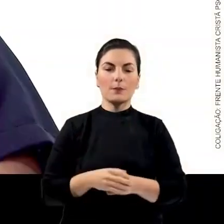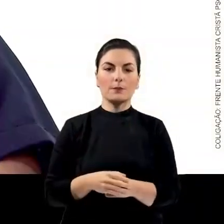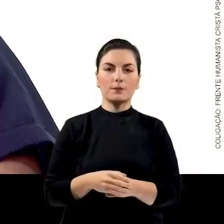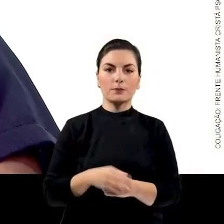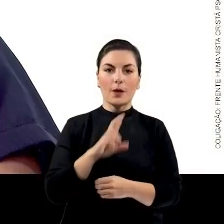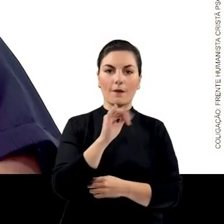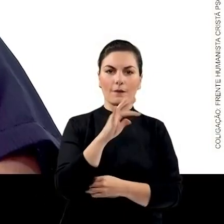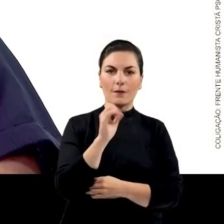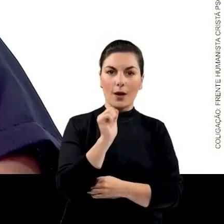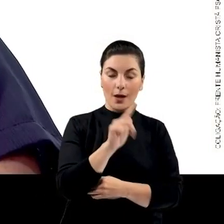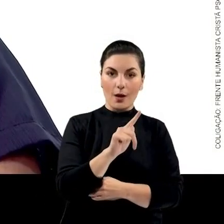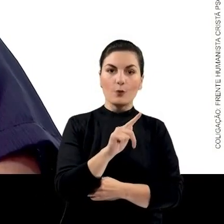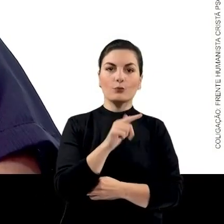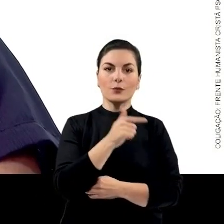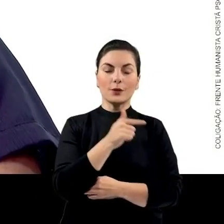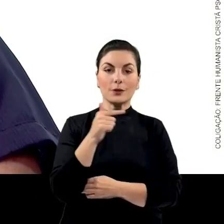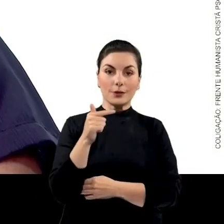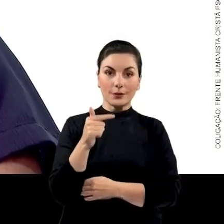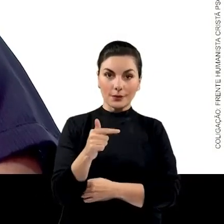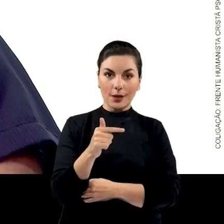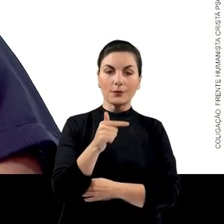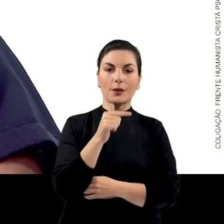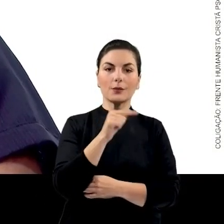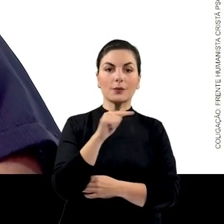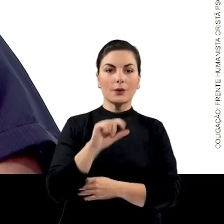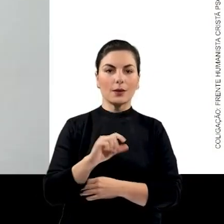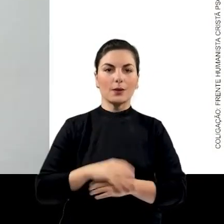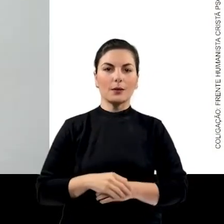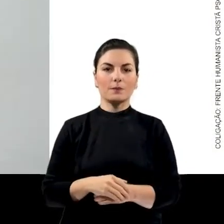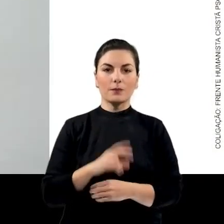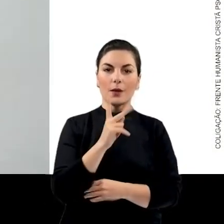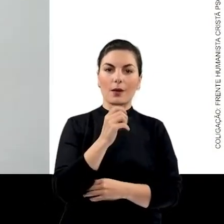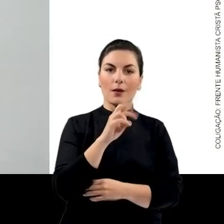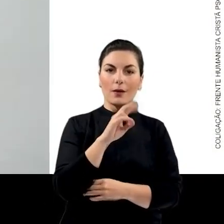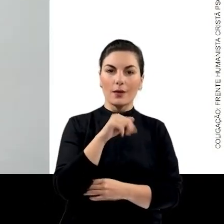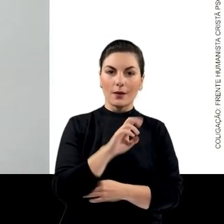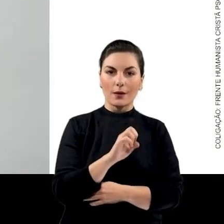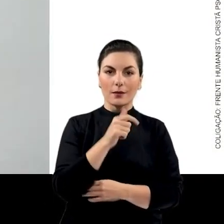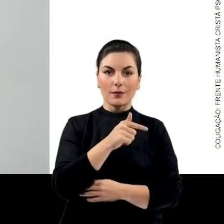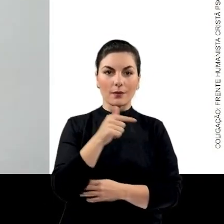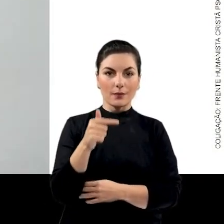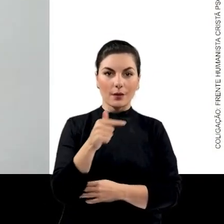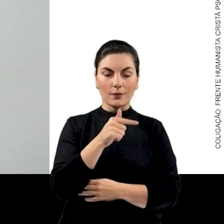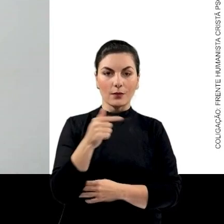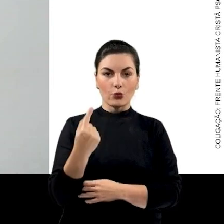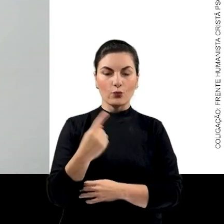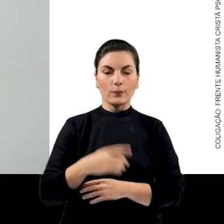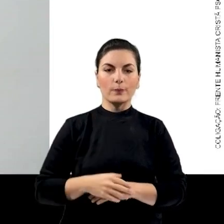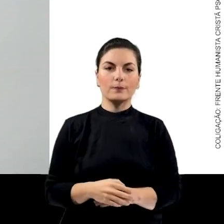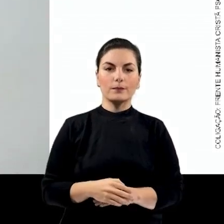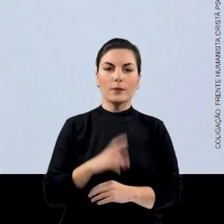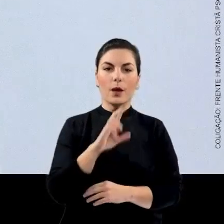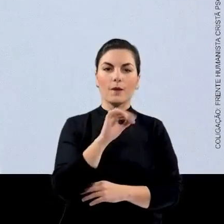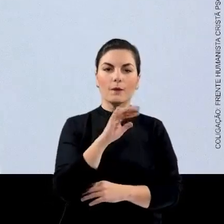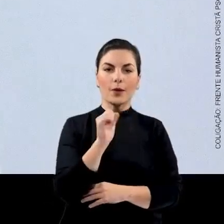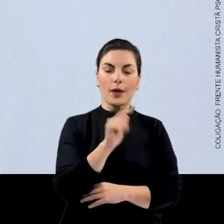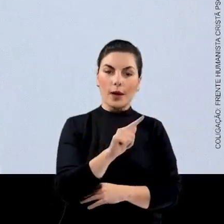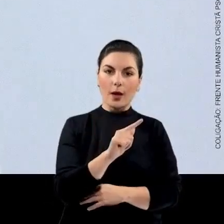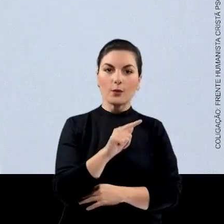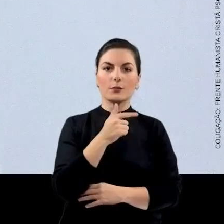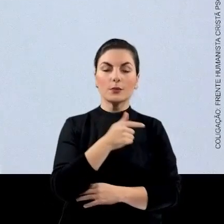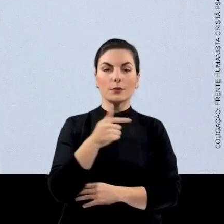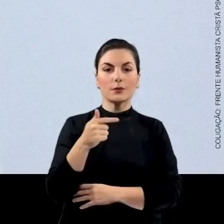7766. Rafael Batera Cadeirante, 7770. Henrique Maninho, 7771.